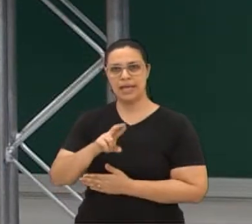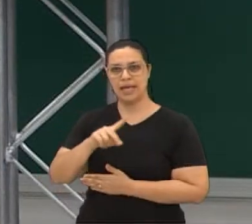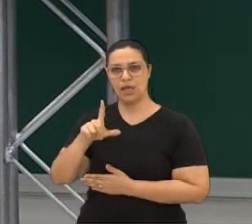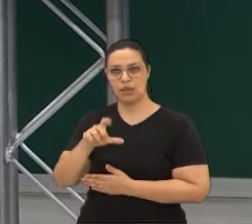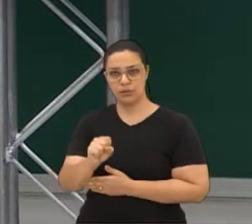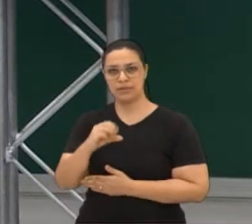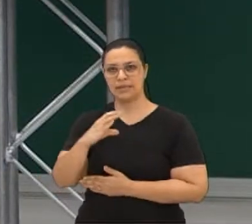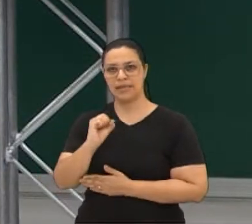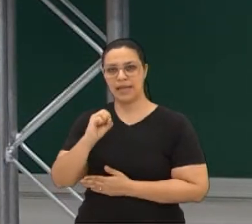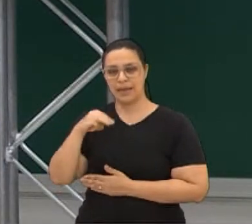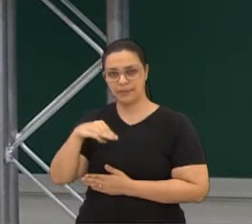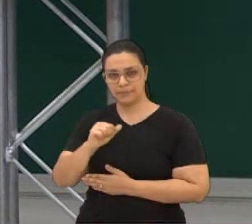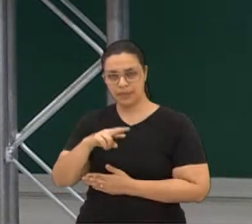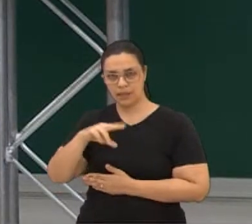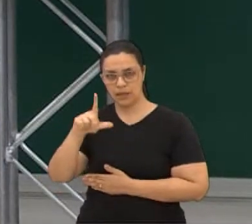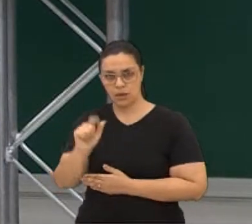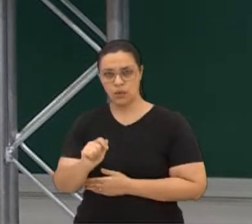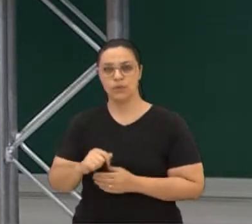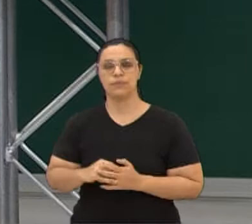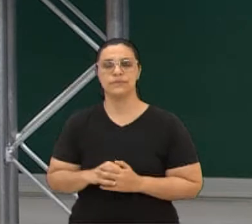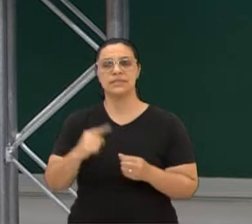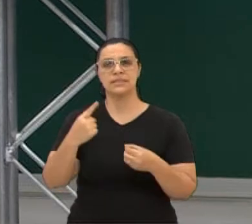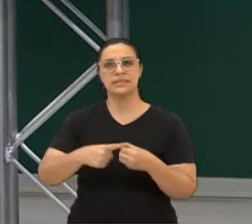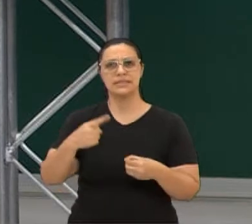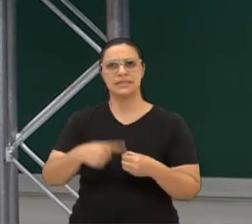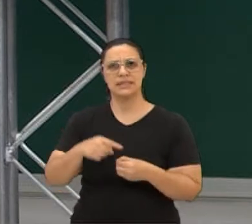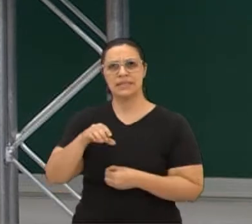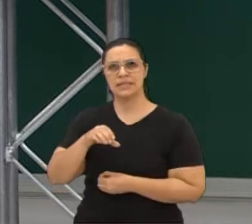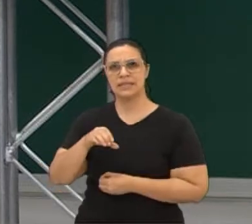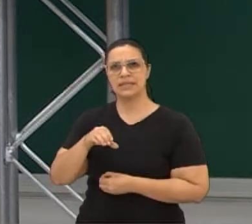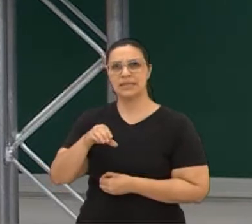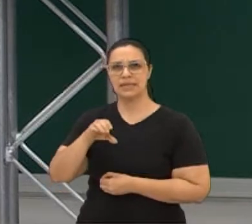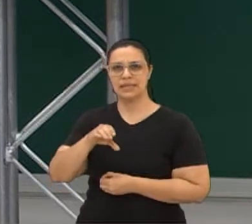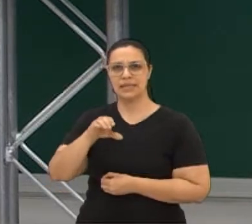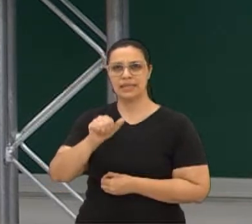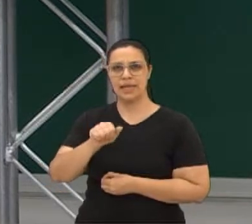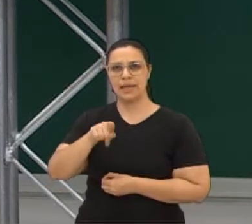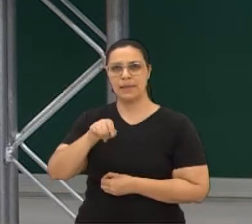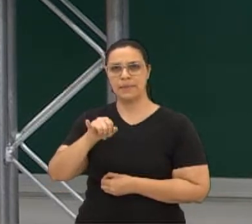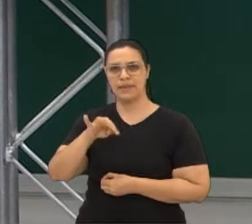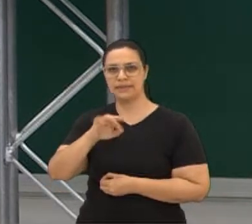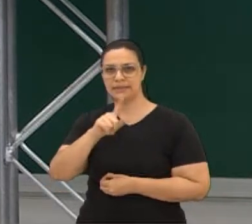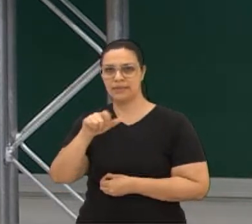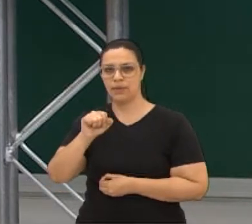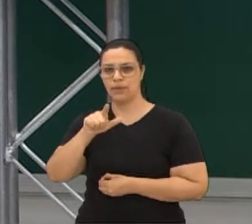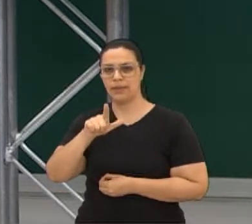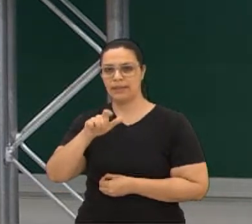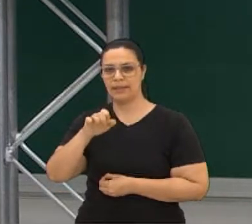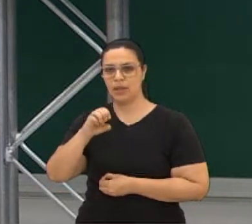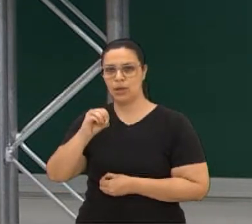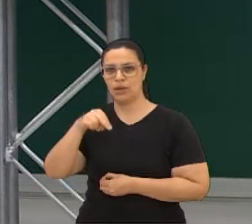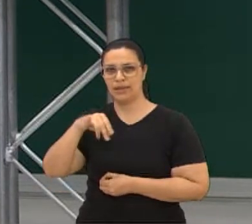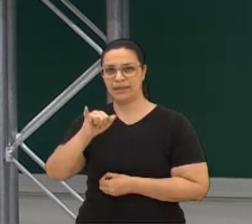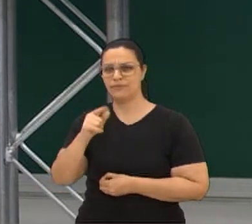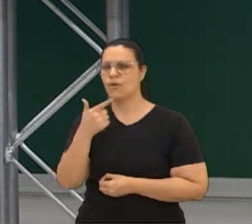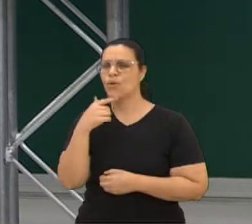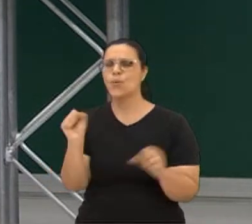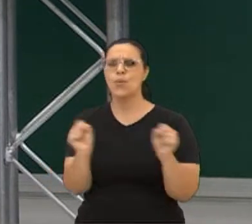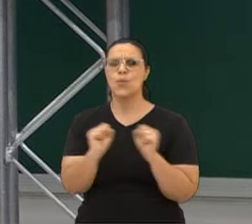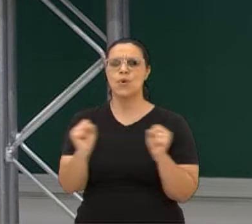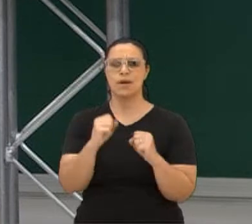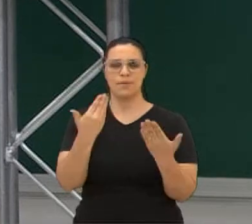Argemiro Camargo acho que cidade Capitão Leônidas Marques Eu adoro as aulas inglês com a persistência